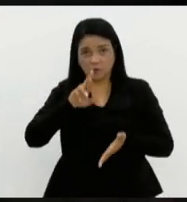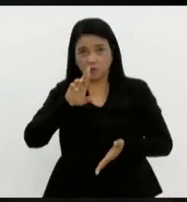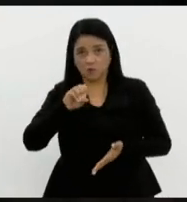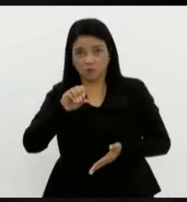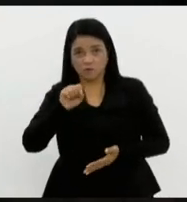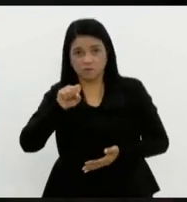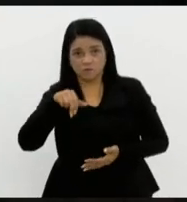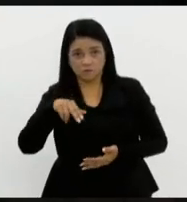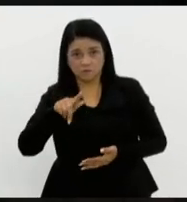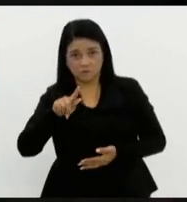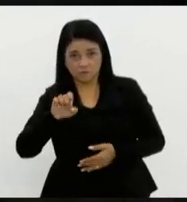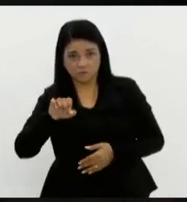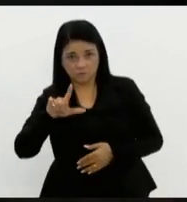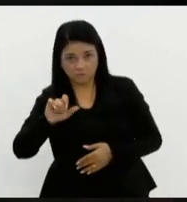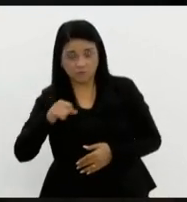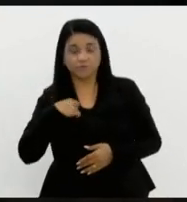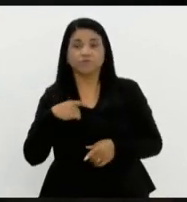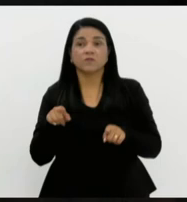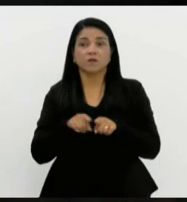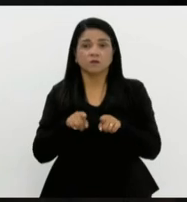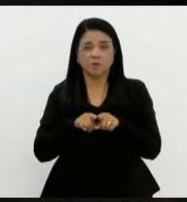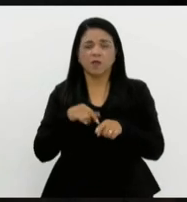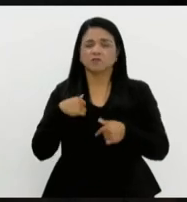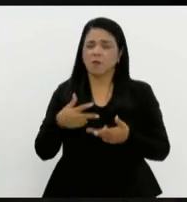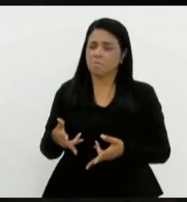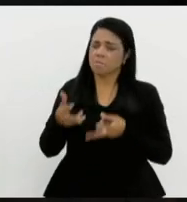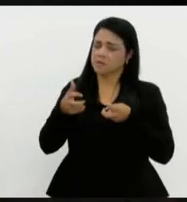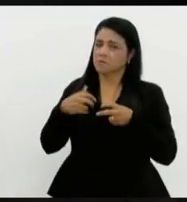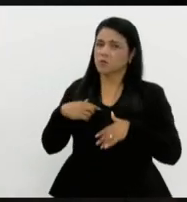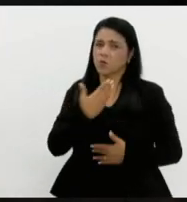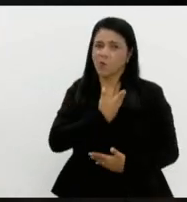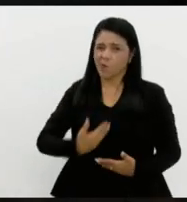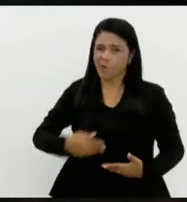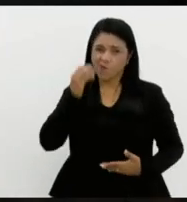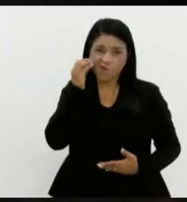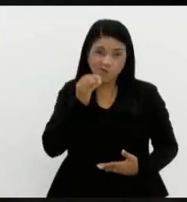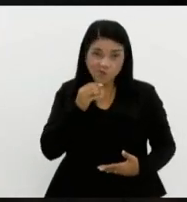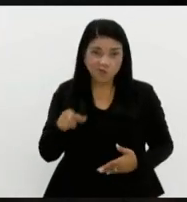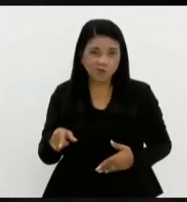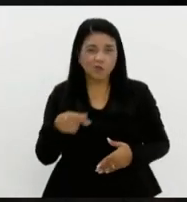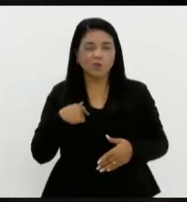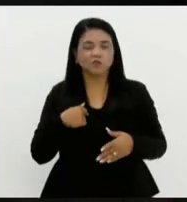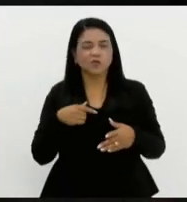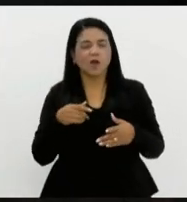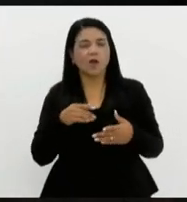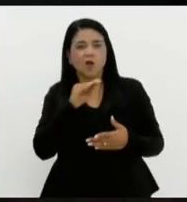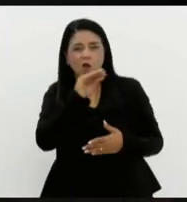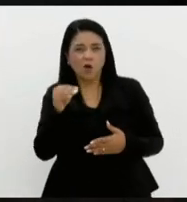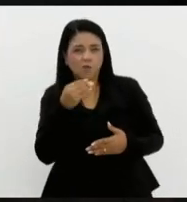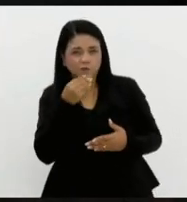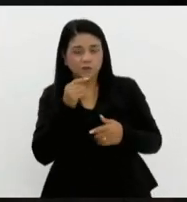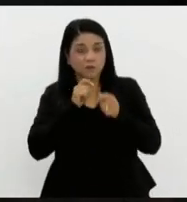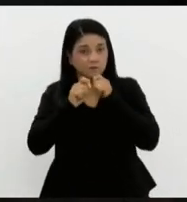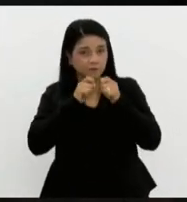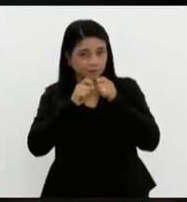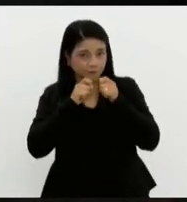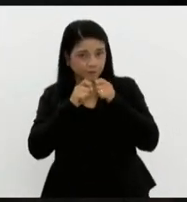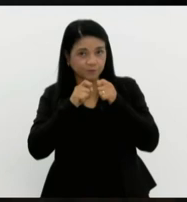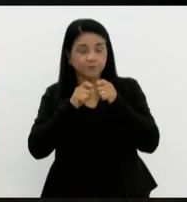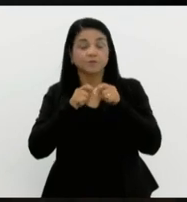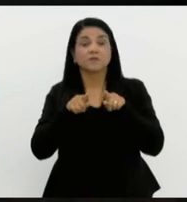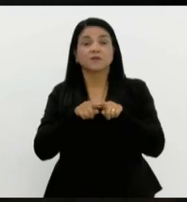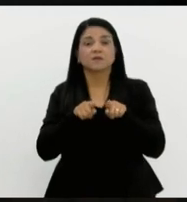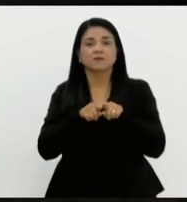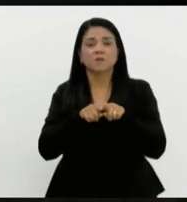Já é um sentimento que eu já vi o governador em algumas oportunidades de matérias jornalísticas, que realmente